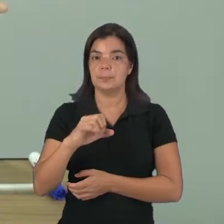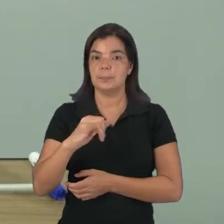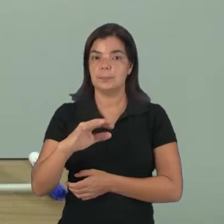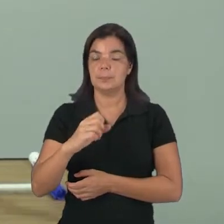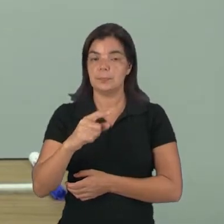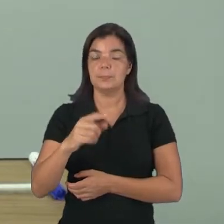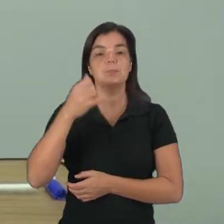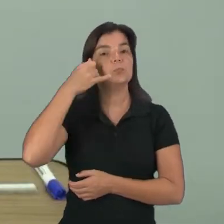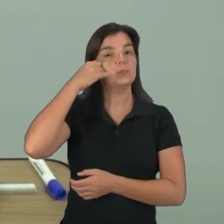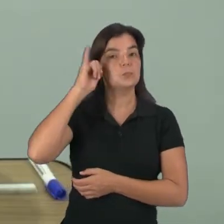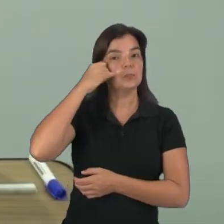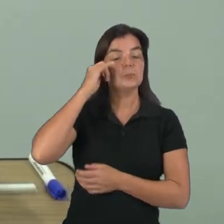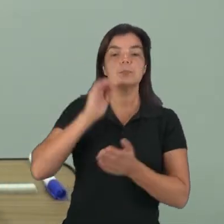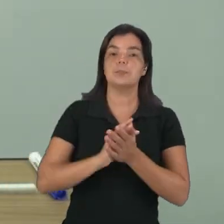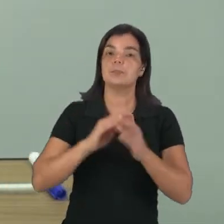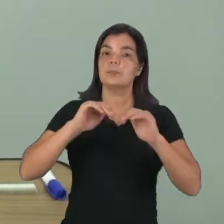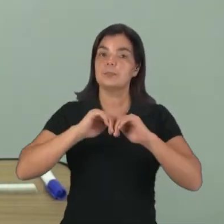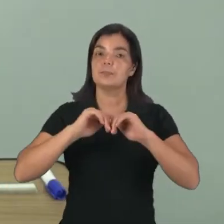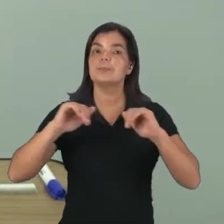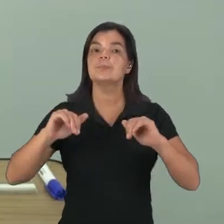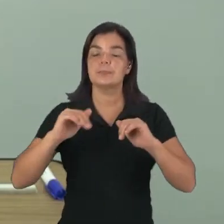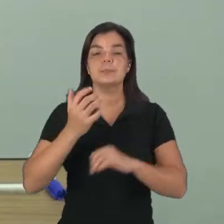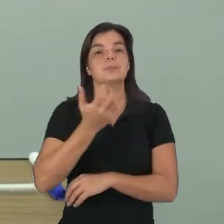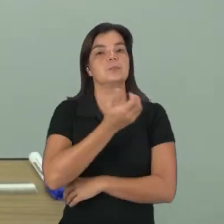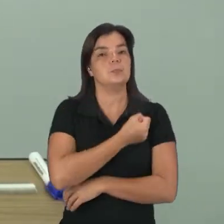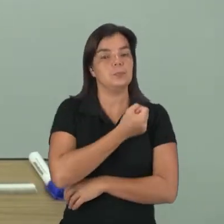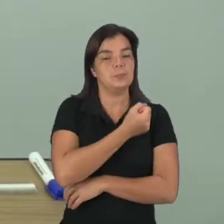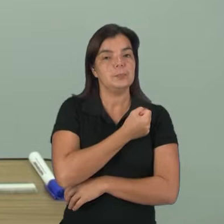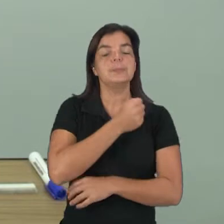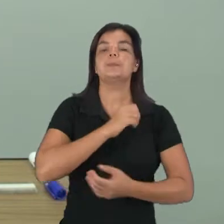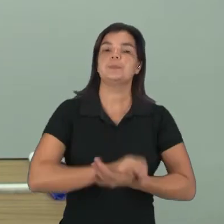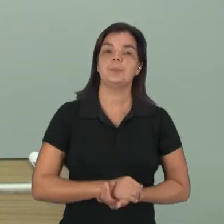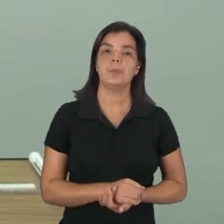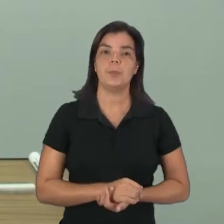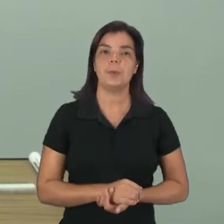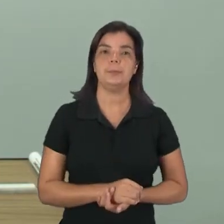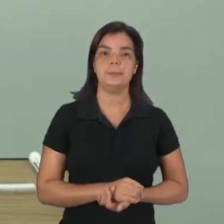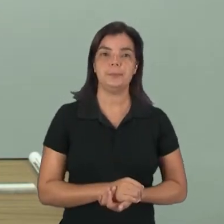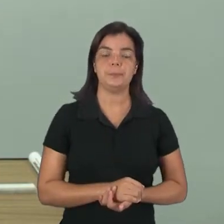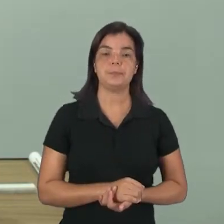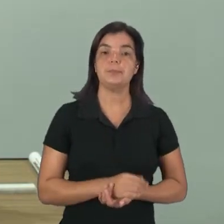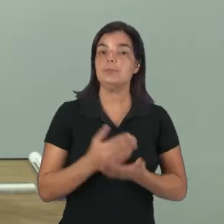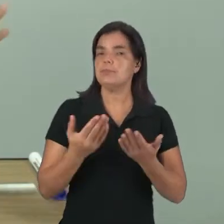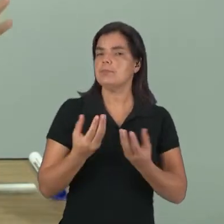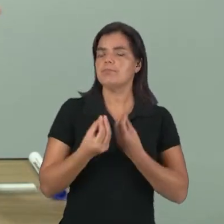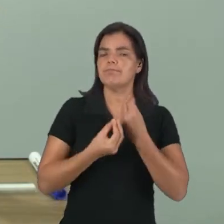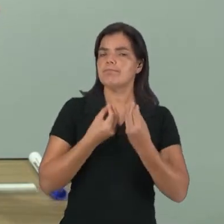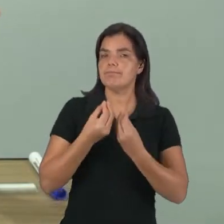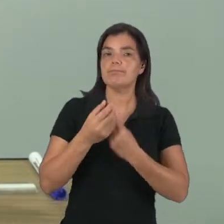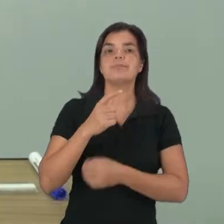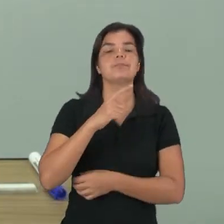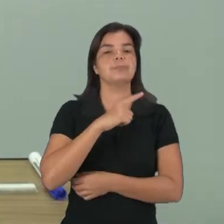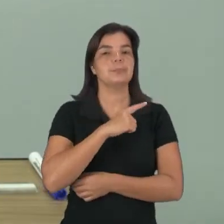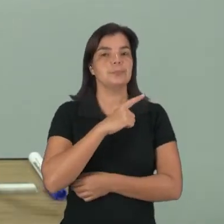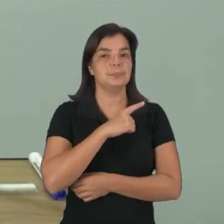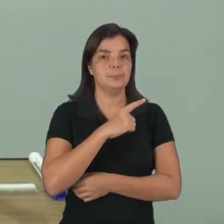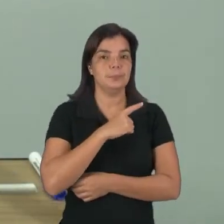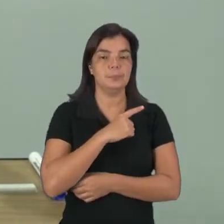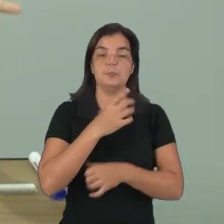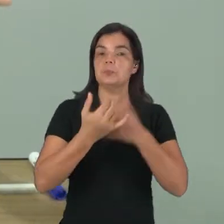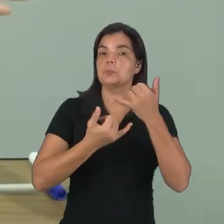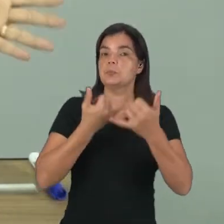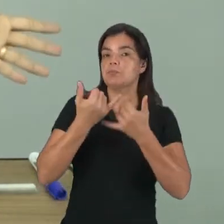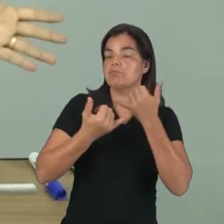aqui uma ideia de desmontar. Eu tenho um número e eu vou desmontando ele. Como se nós estivéssemos aqui num